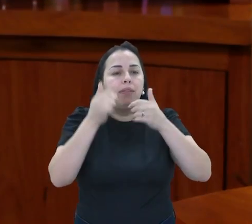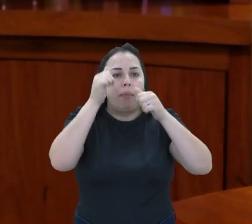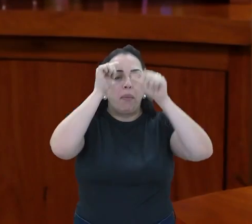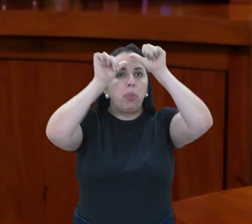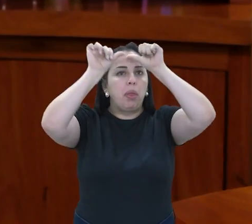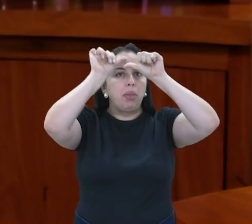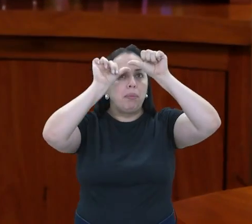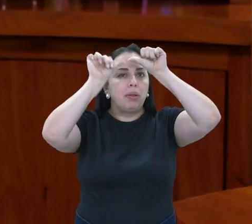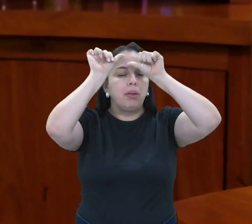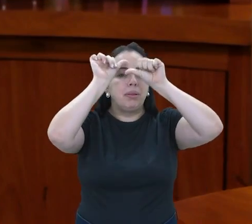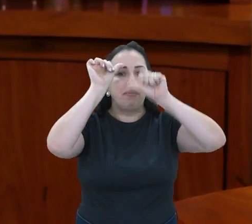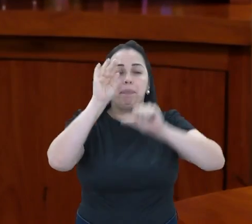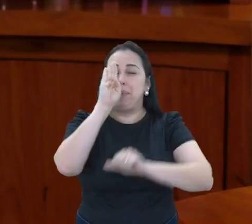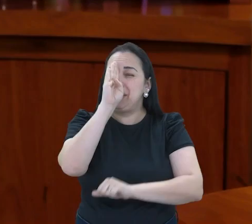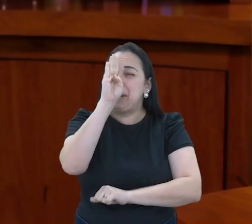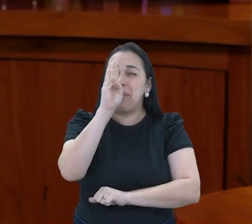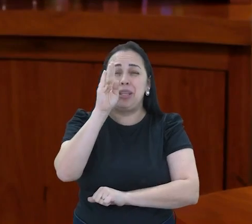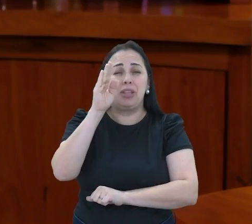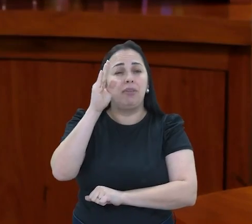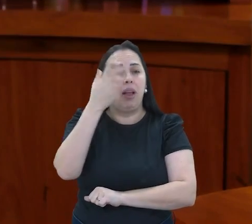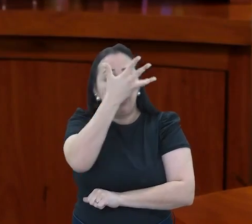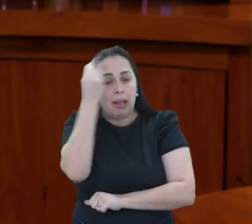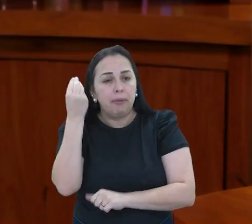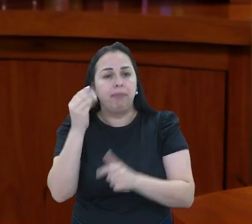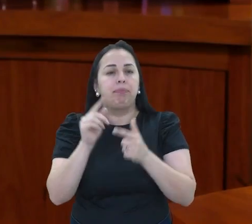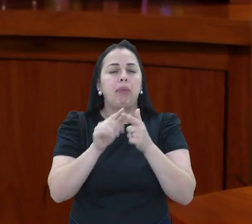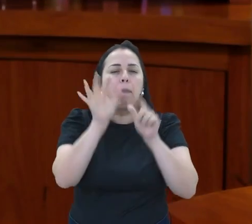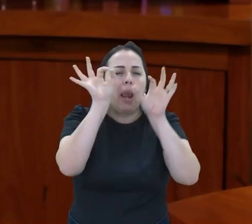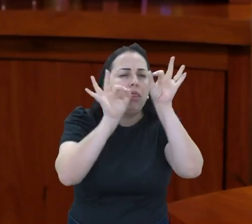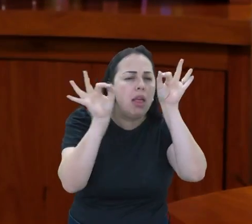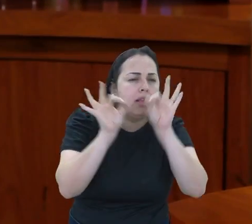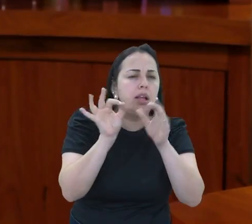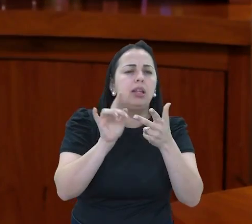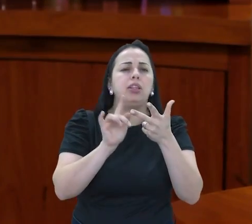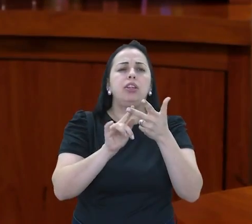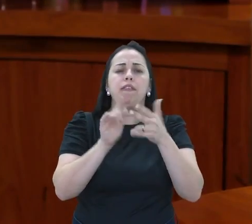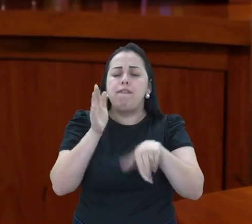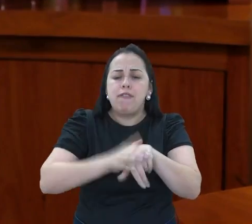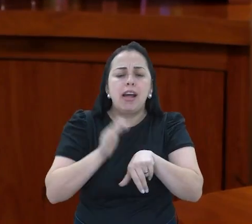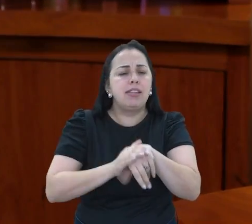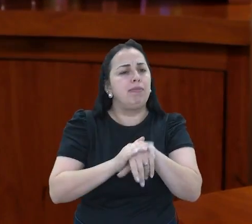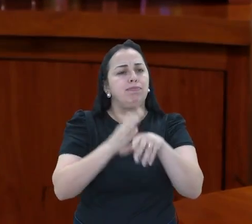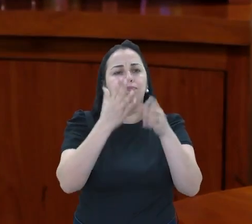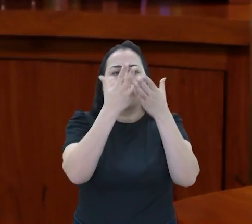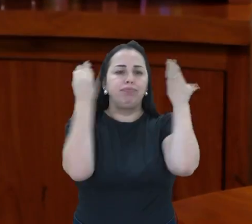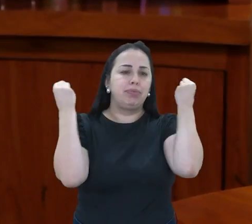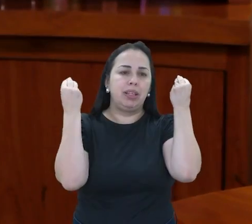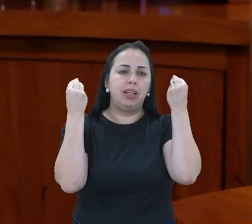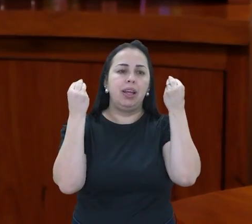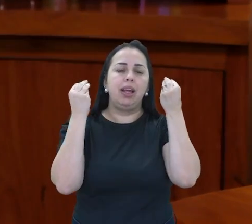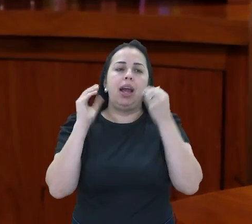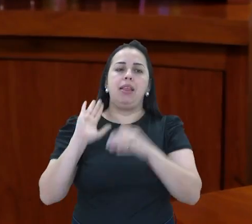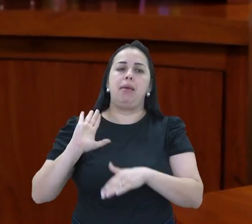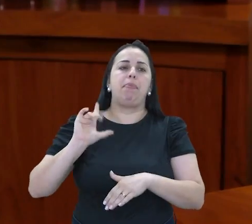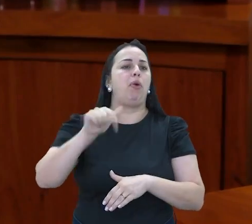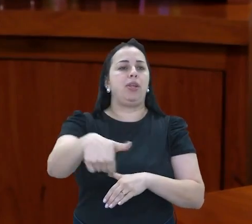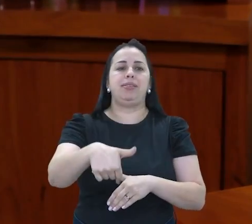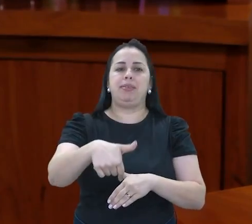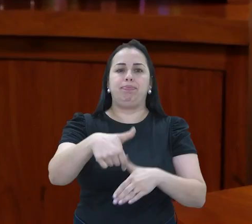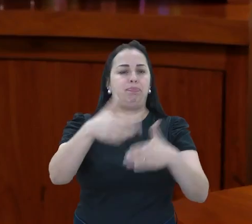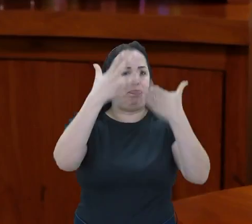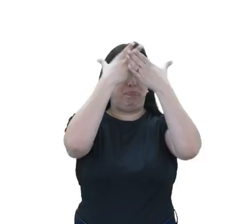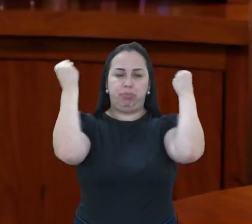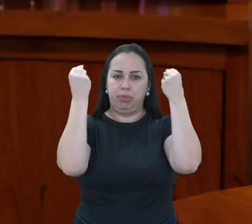fiquem alteradas, principalmente a memória, planejamento, execução, e ela leva ao